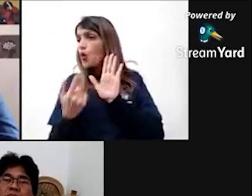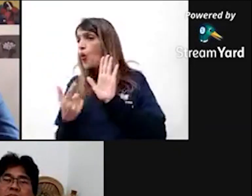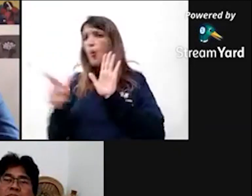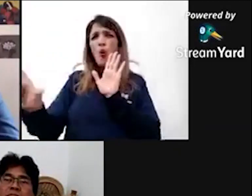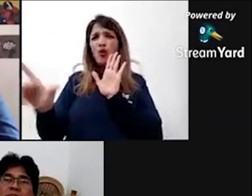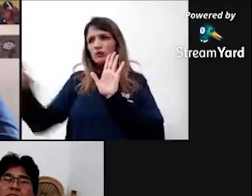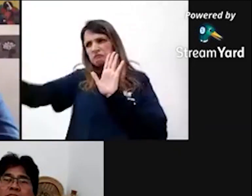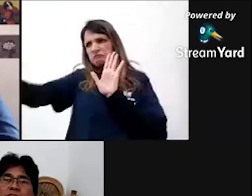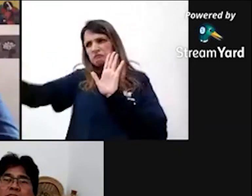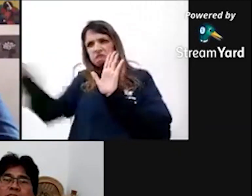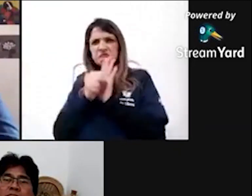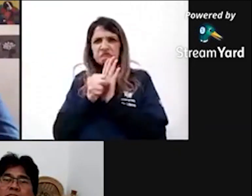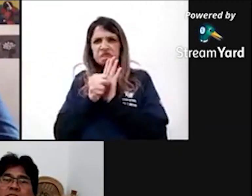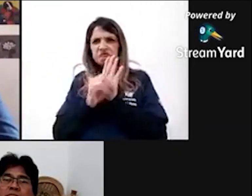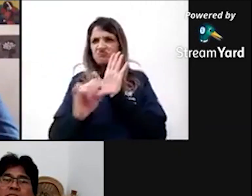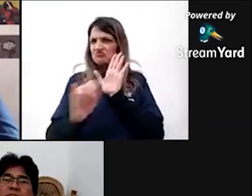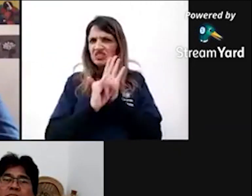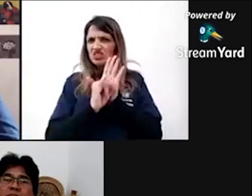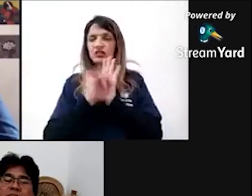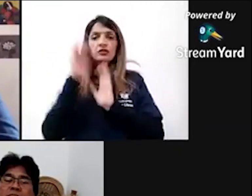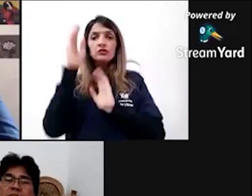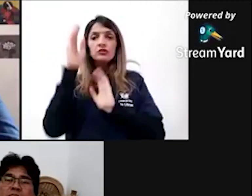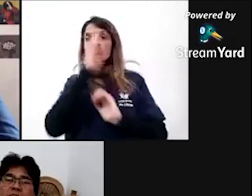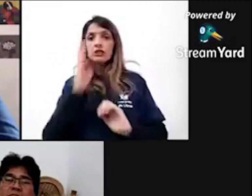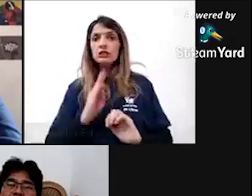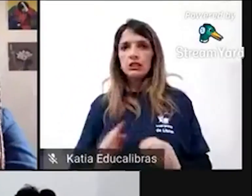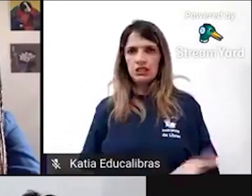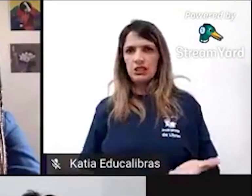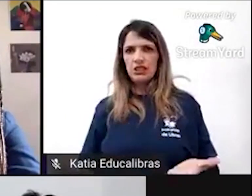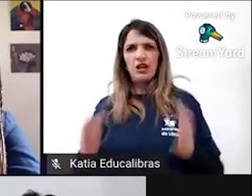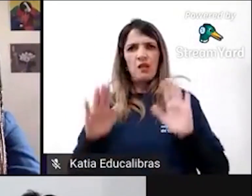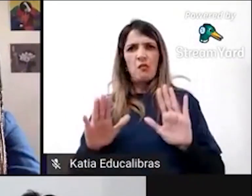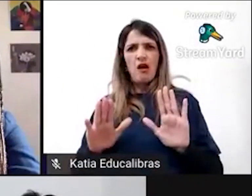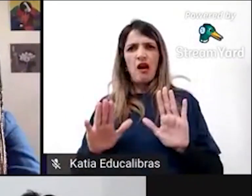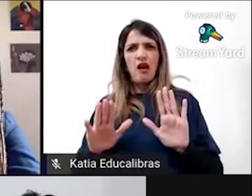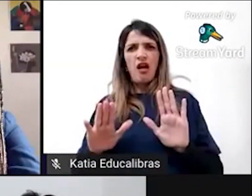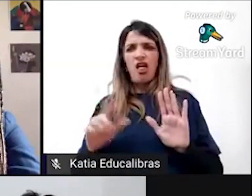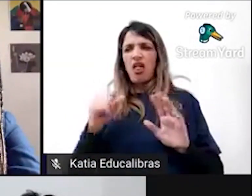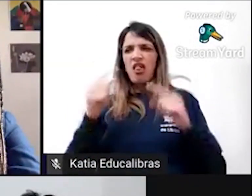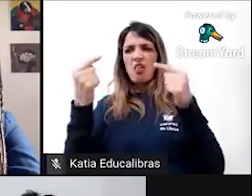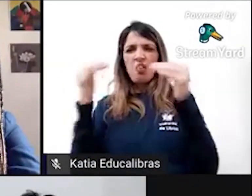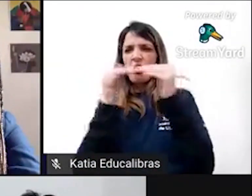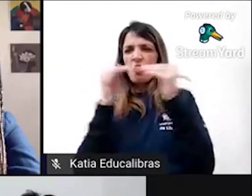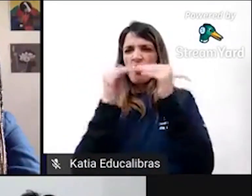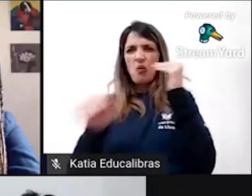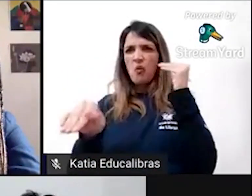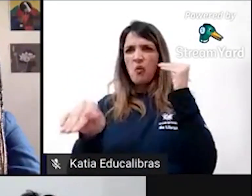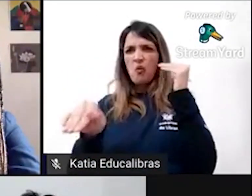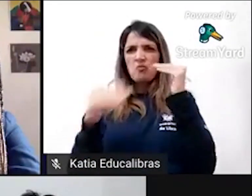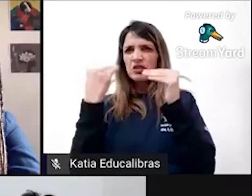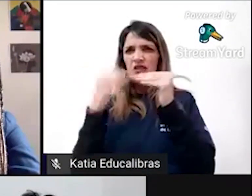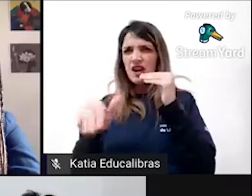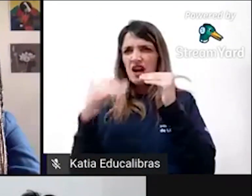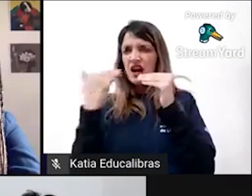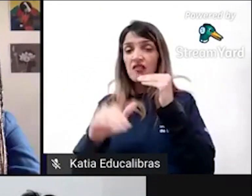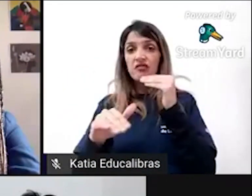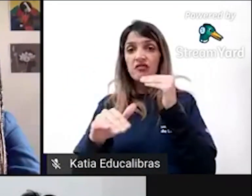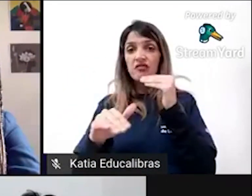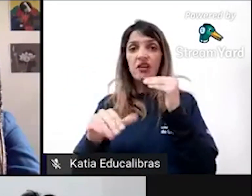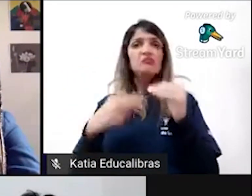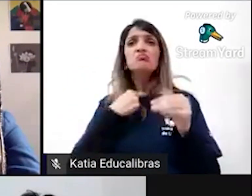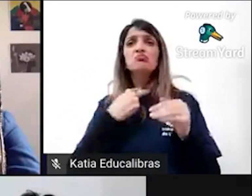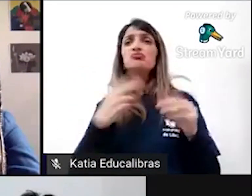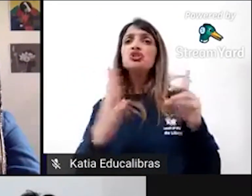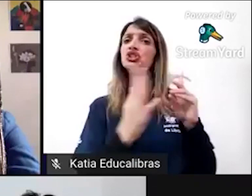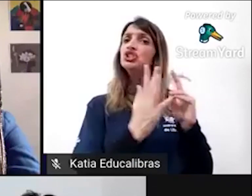identidade dita brasileira, uma vez que era incompatível, naquela ocasião, ser indígena, no caso ser um